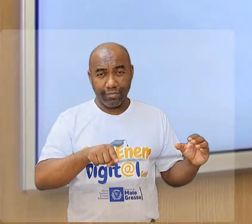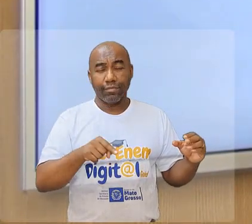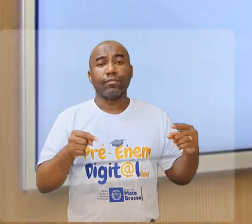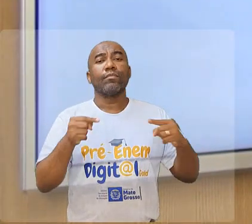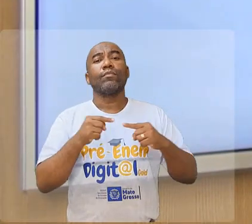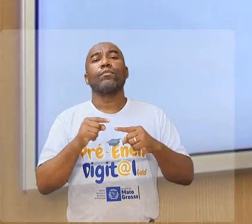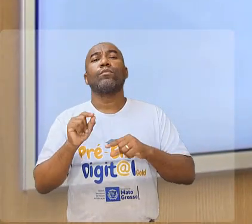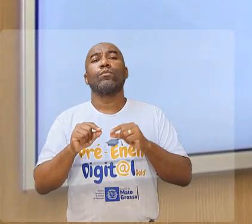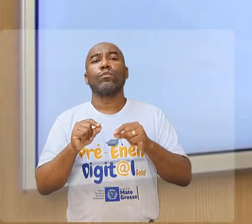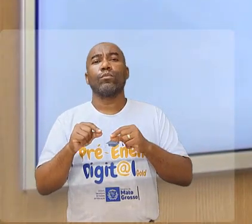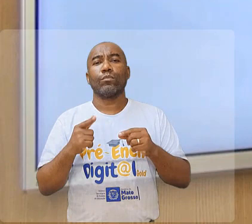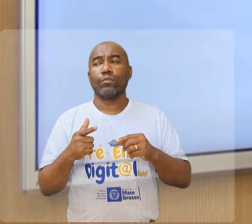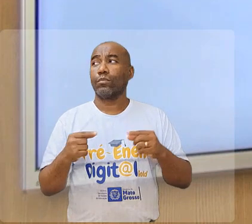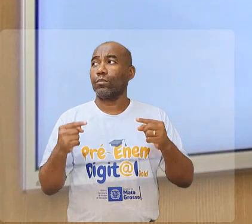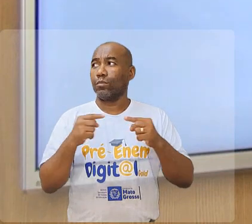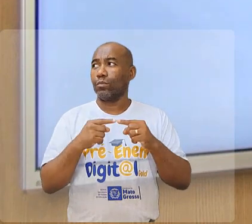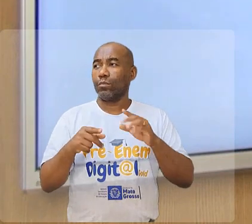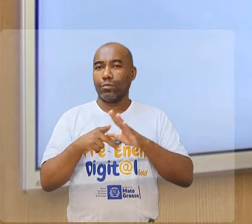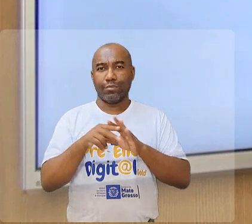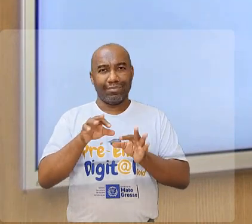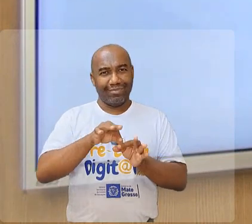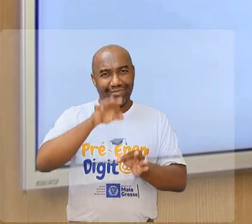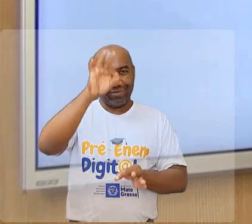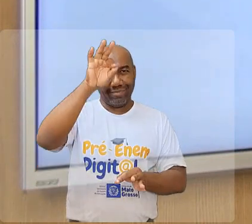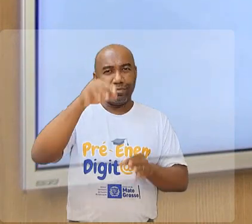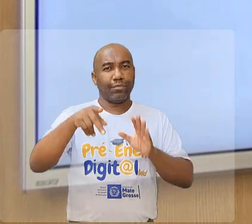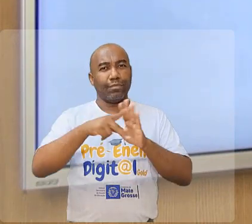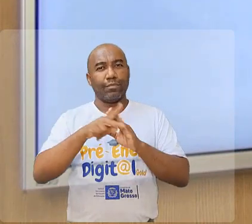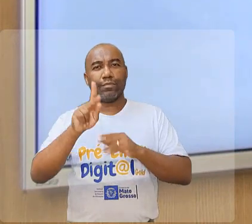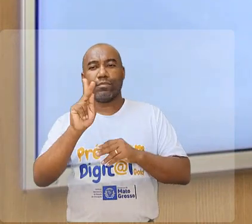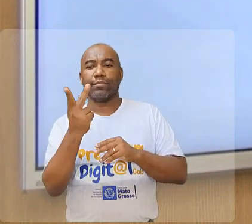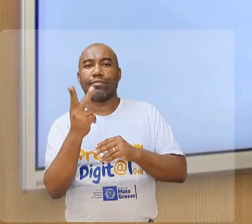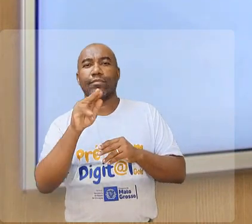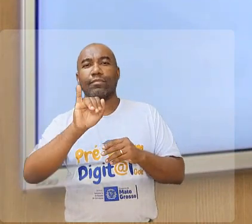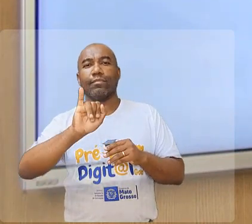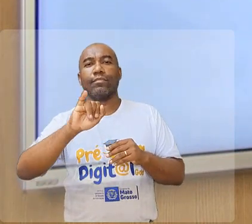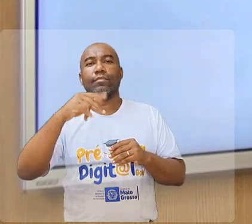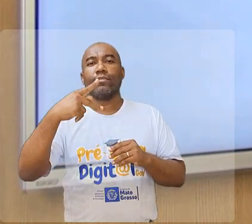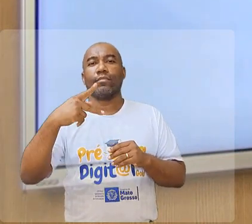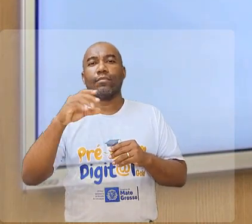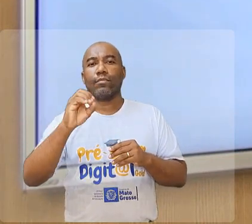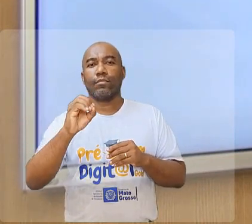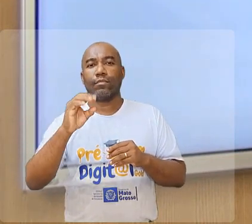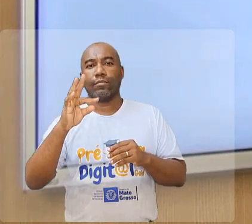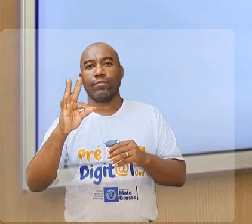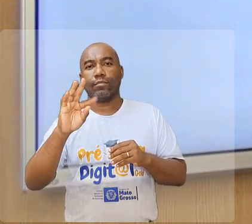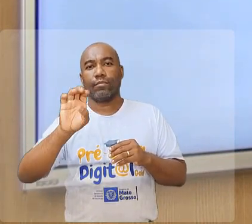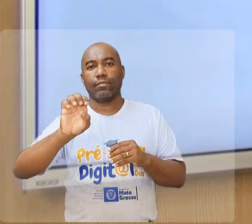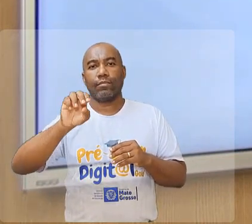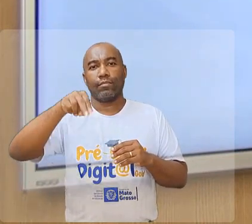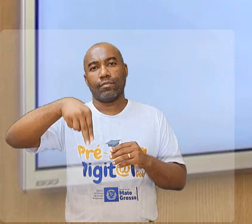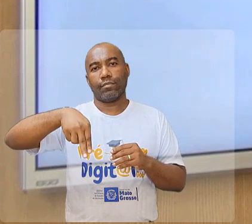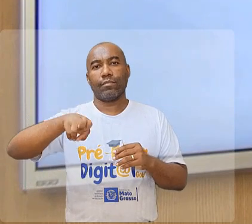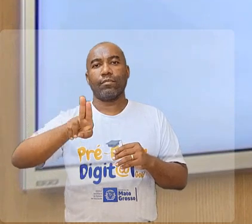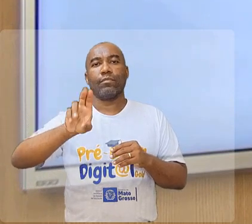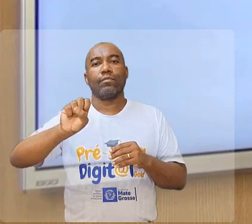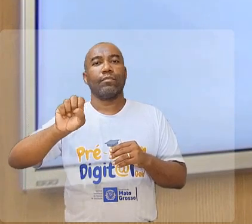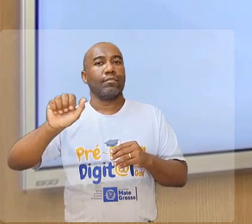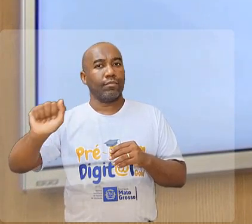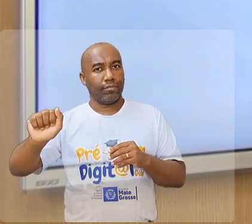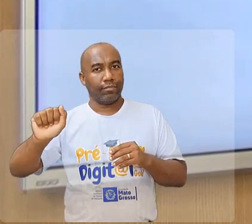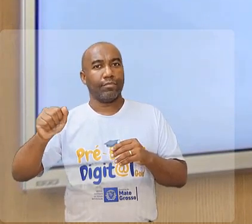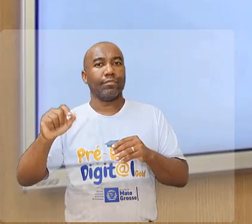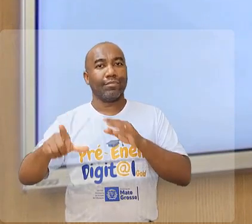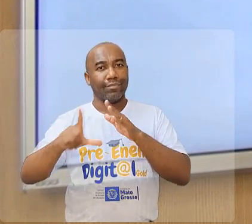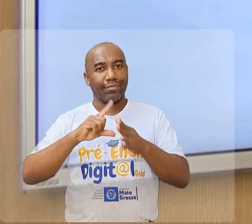reta é a altura relativa a hipotenusa a quê que é uma altura altura era um pouquinho Quando